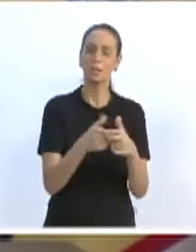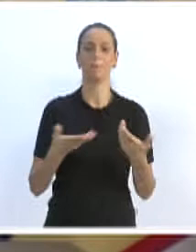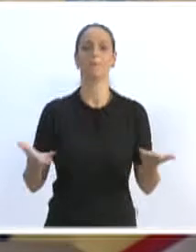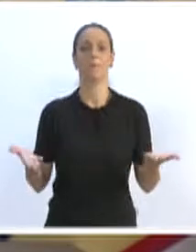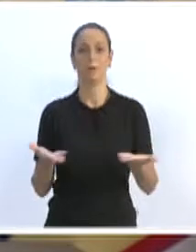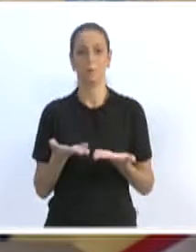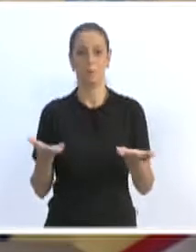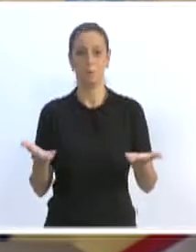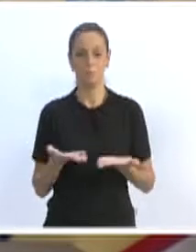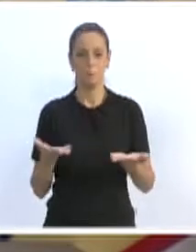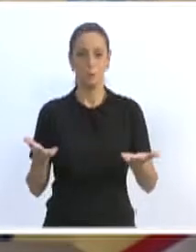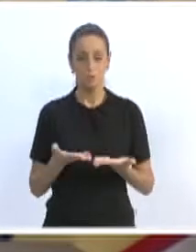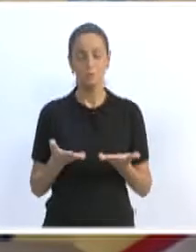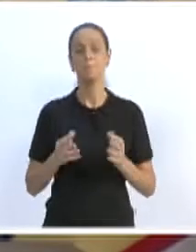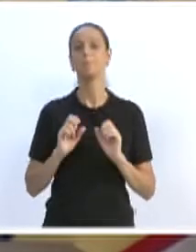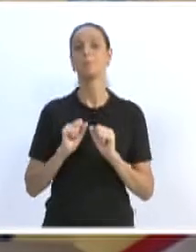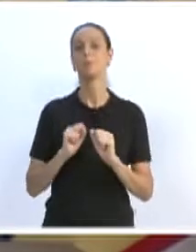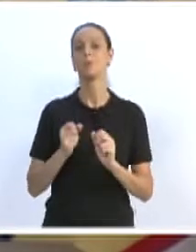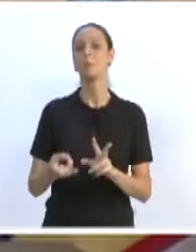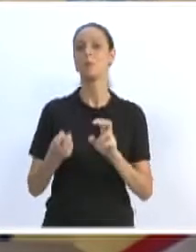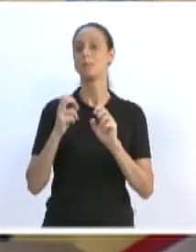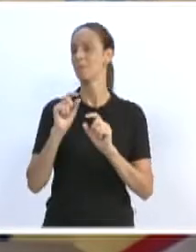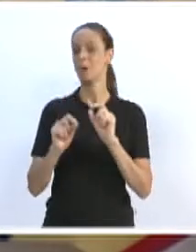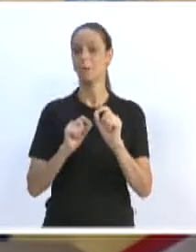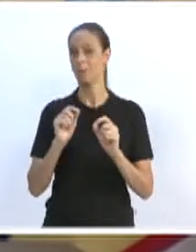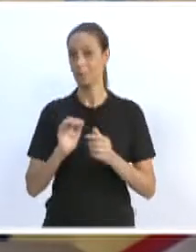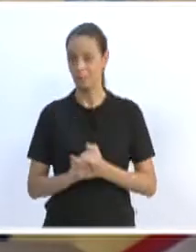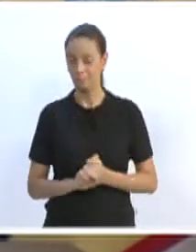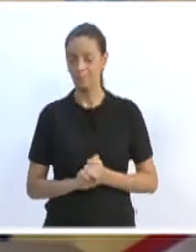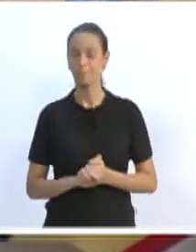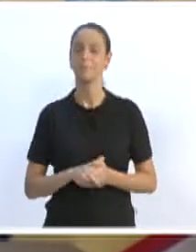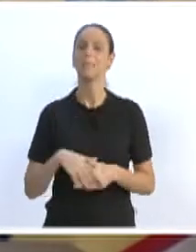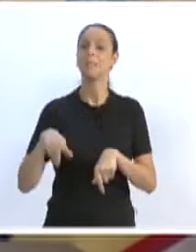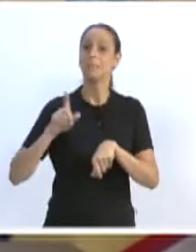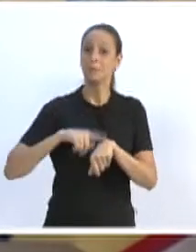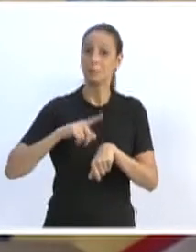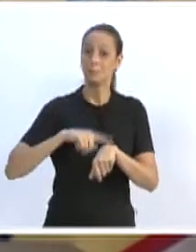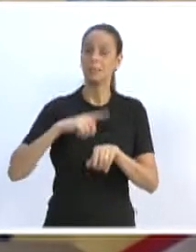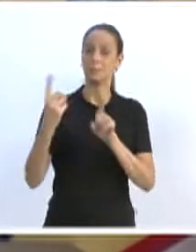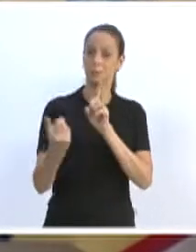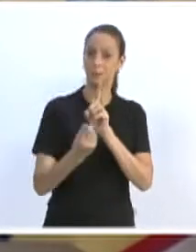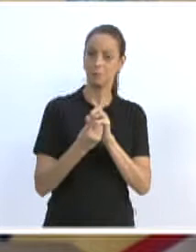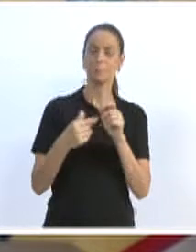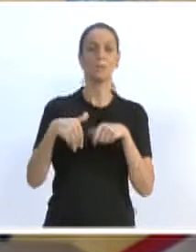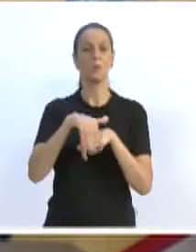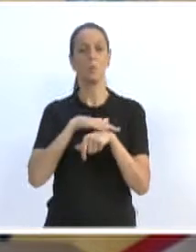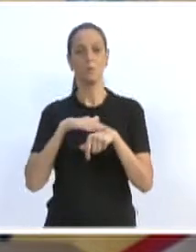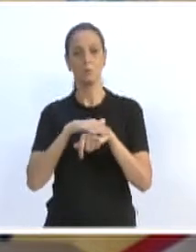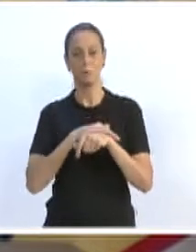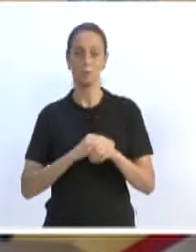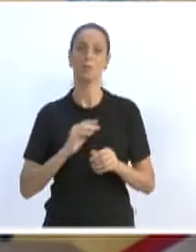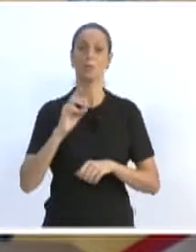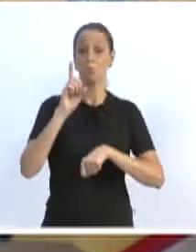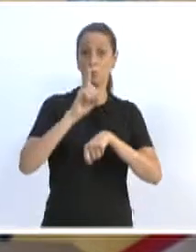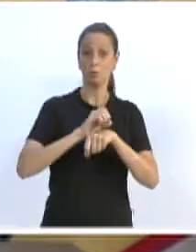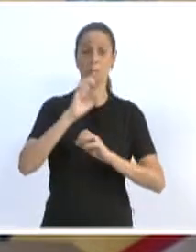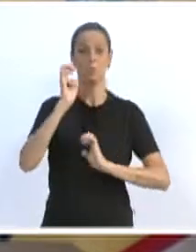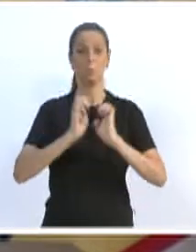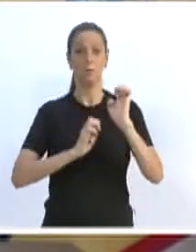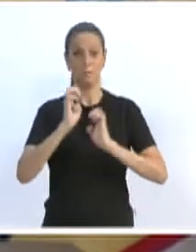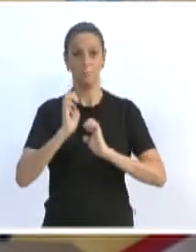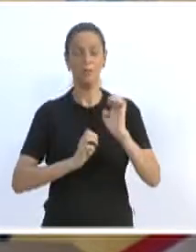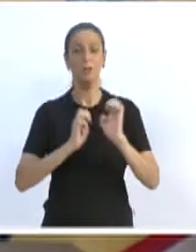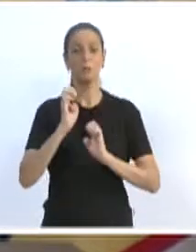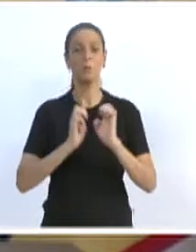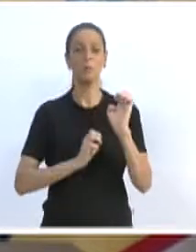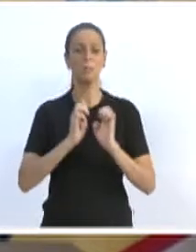pude constatar uma conversa com os empresários a victor konder e